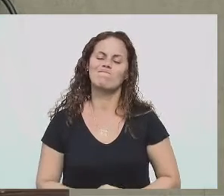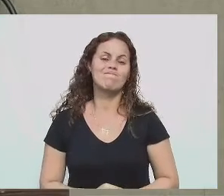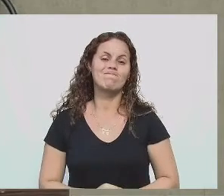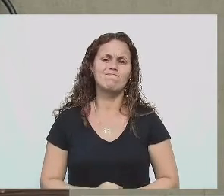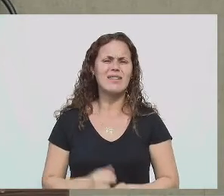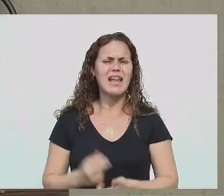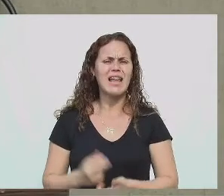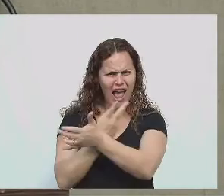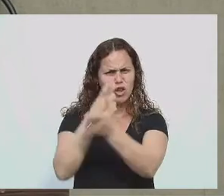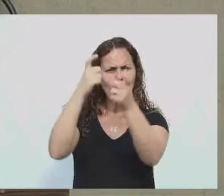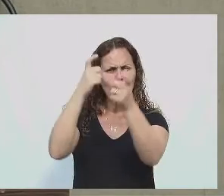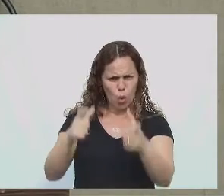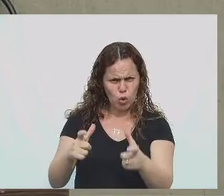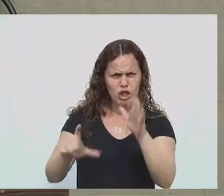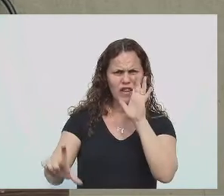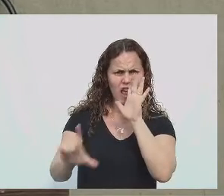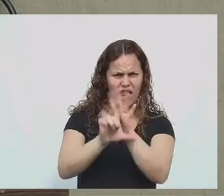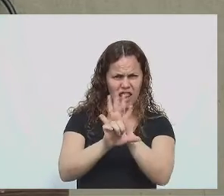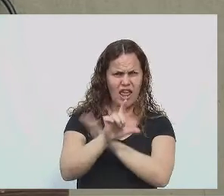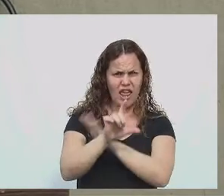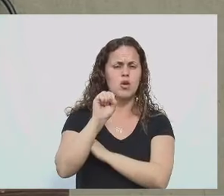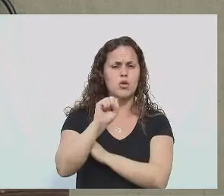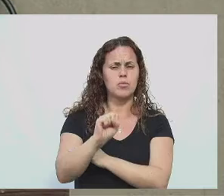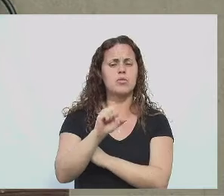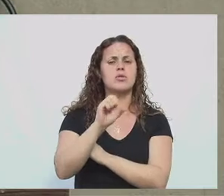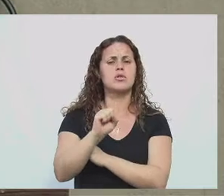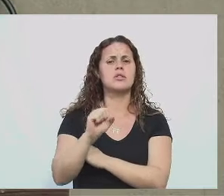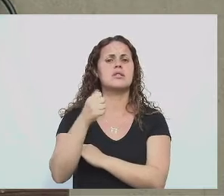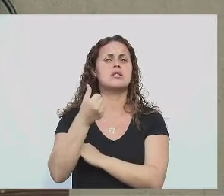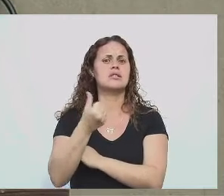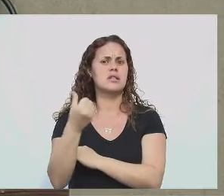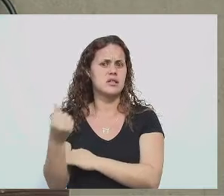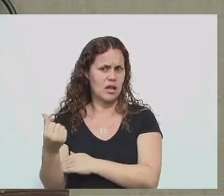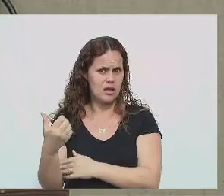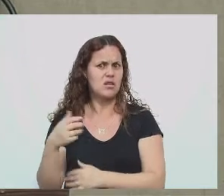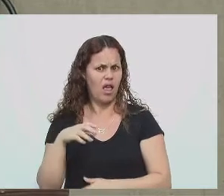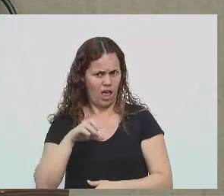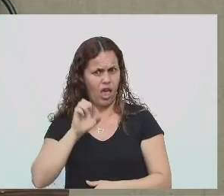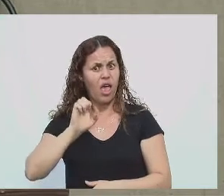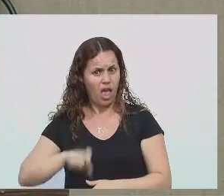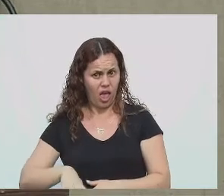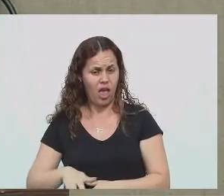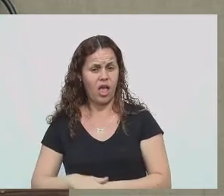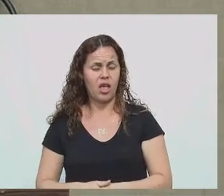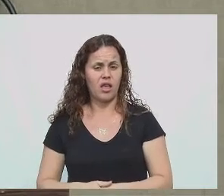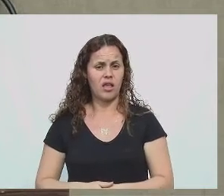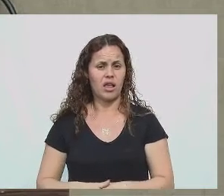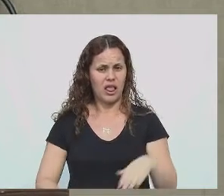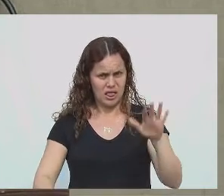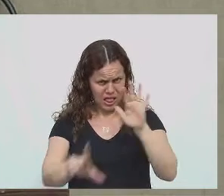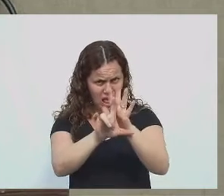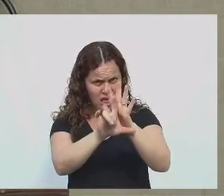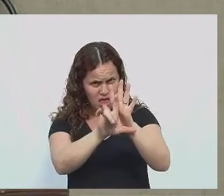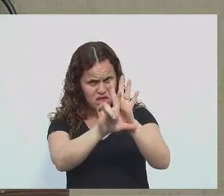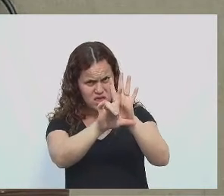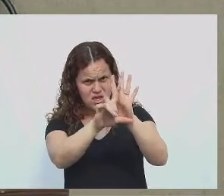está errado isso? É na lei 8.666? É a 8.666 que está com problema?